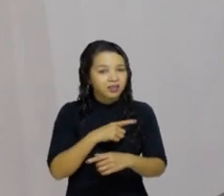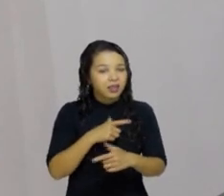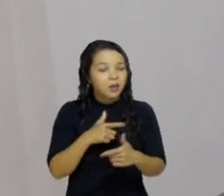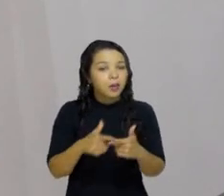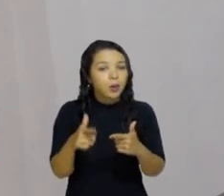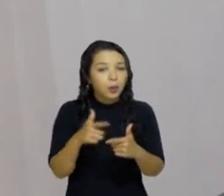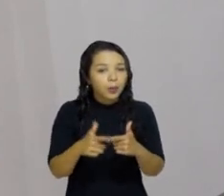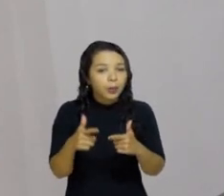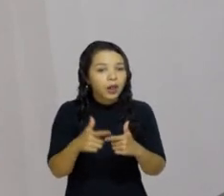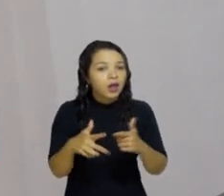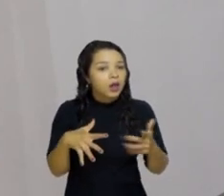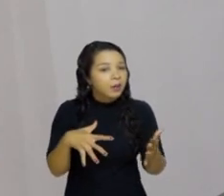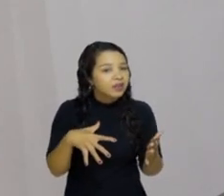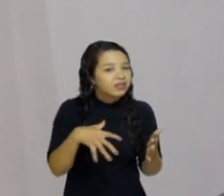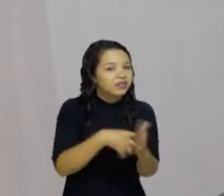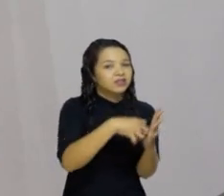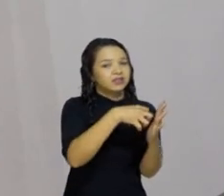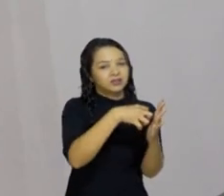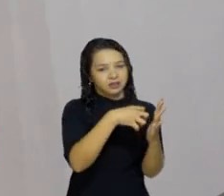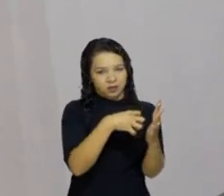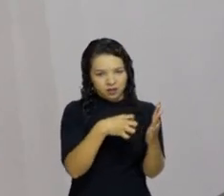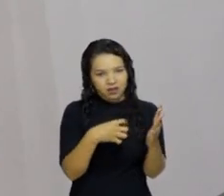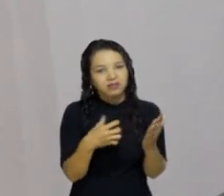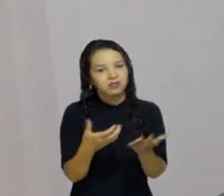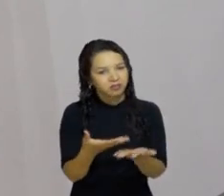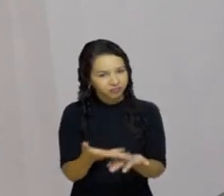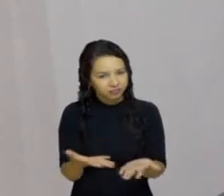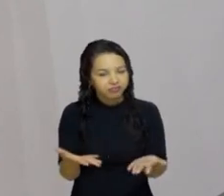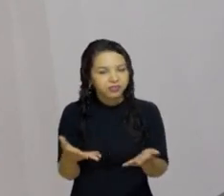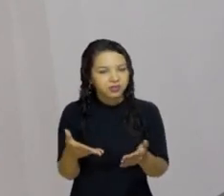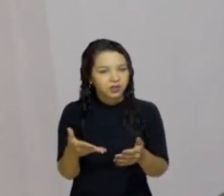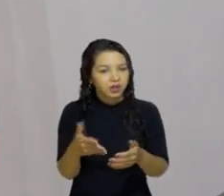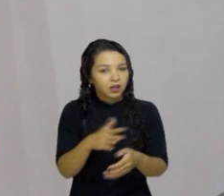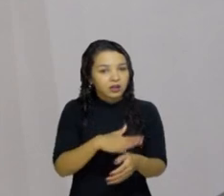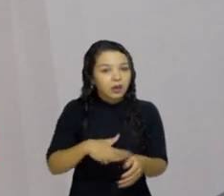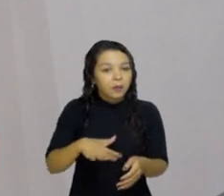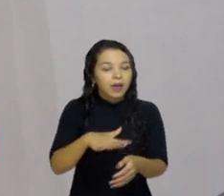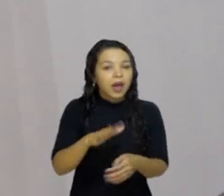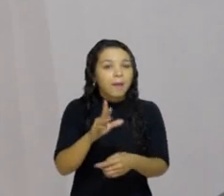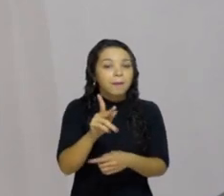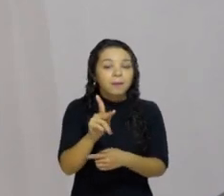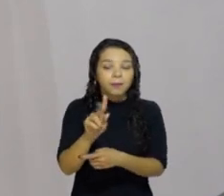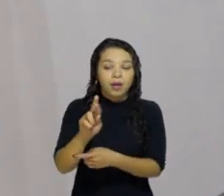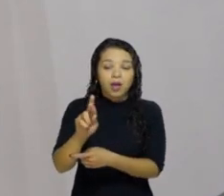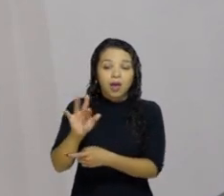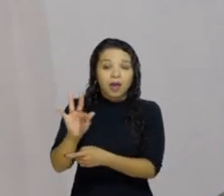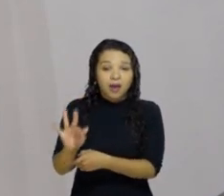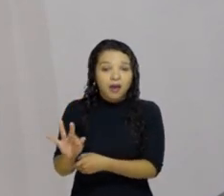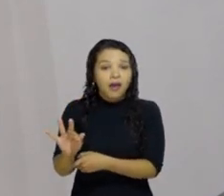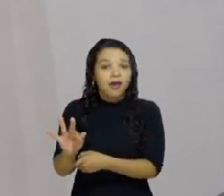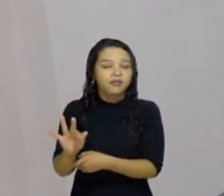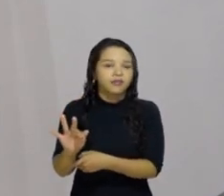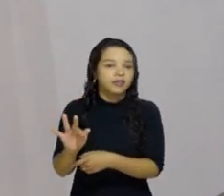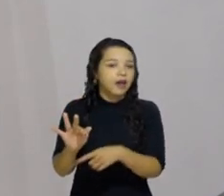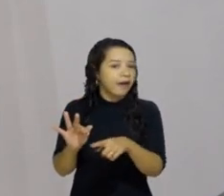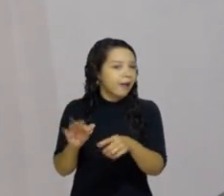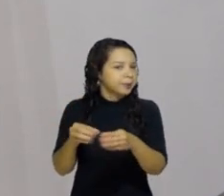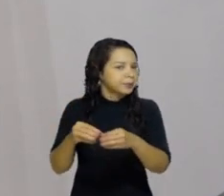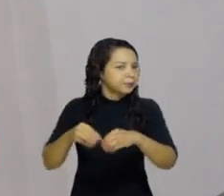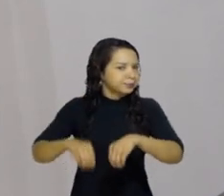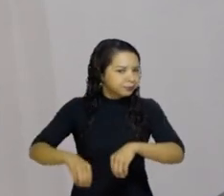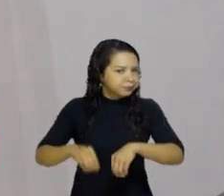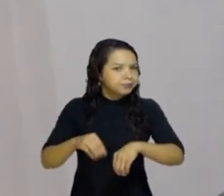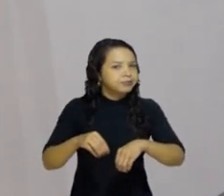Santa Catarina, a situação da PRF ali em Itapema, que atrapalha, sim, o trânsito da